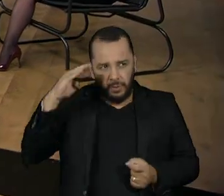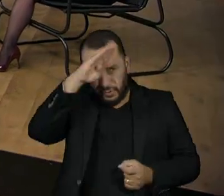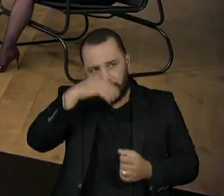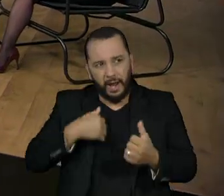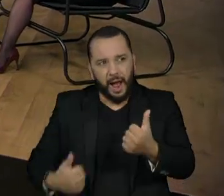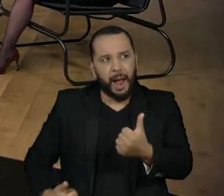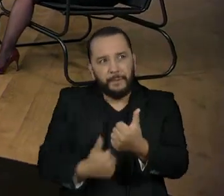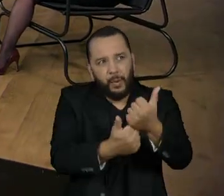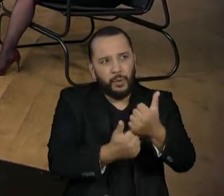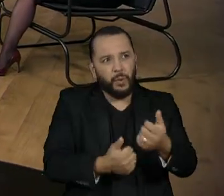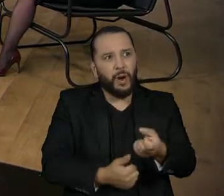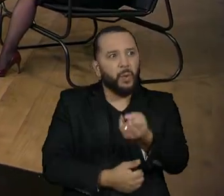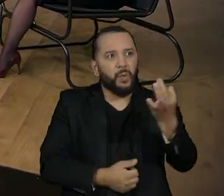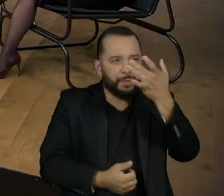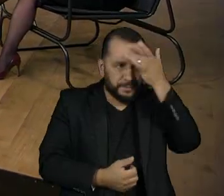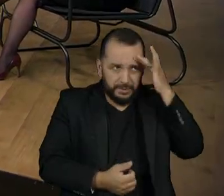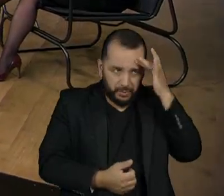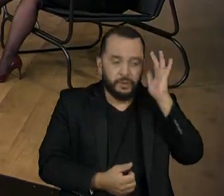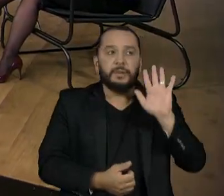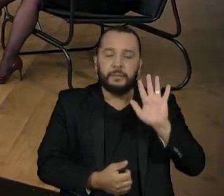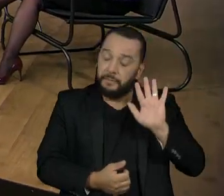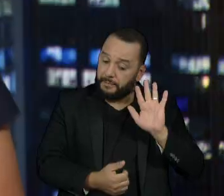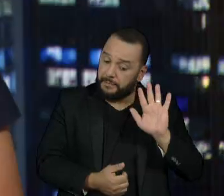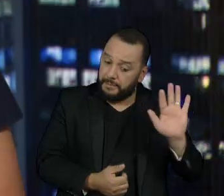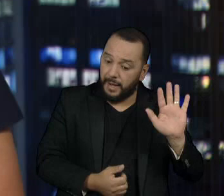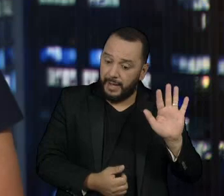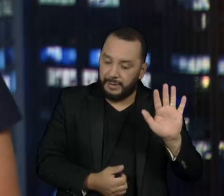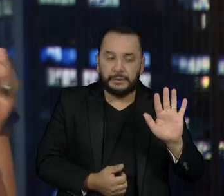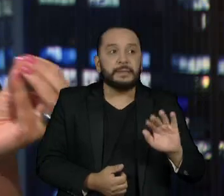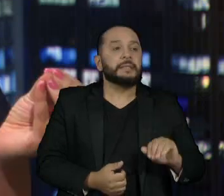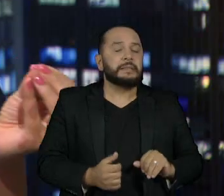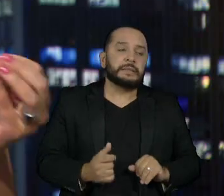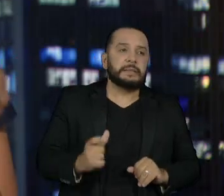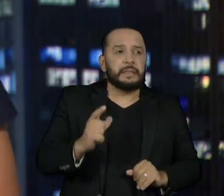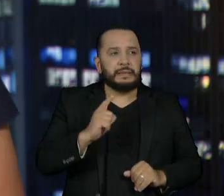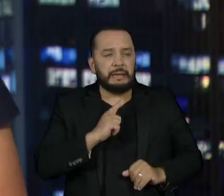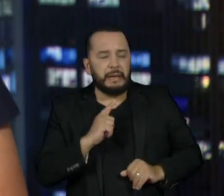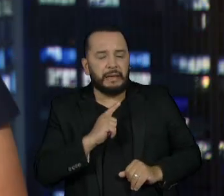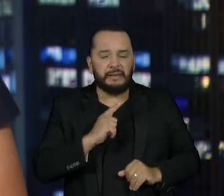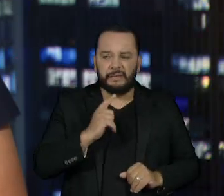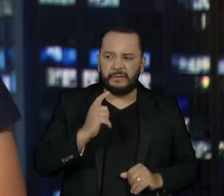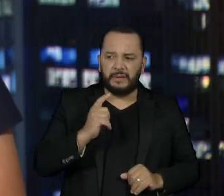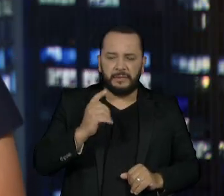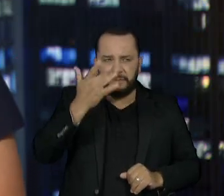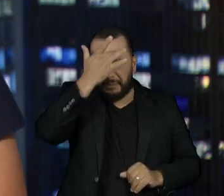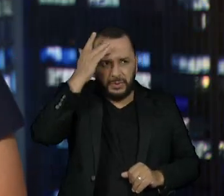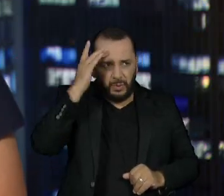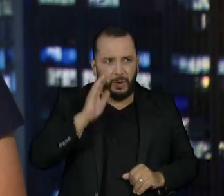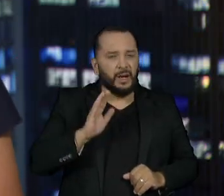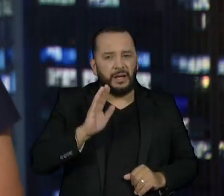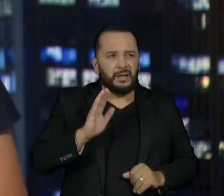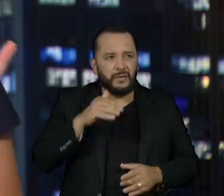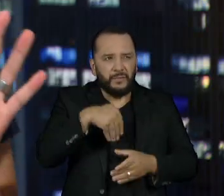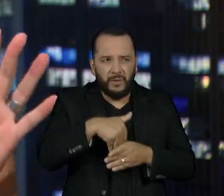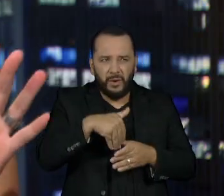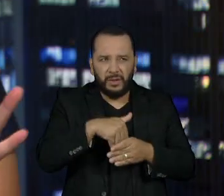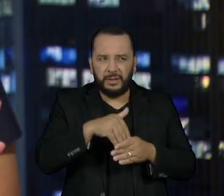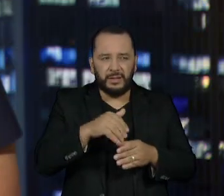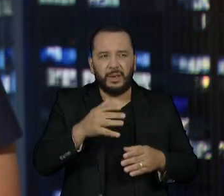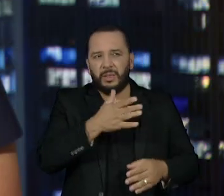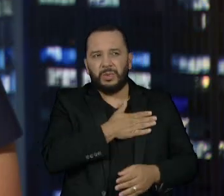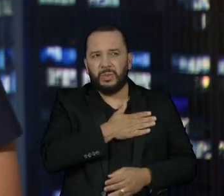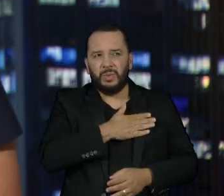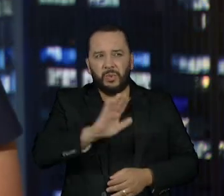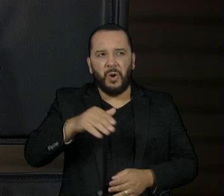Bolsonaro, mas é possível dizer que, de alguma forma, o eleitor cansou desses extremismos? Está atrás de um discurso mais moderado ou